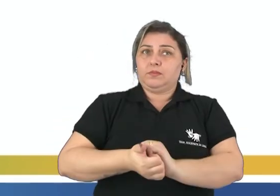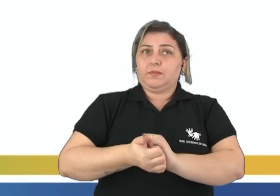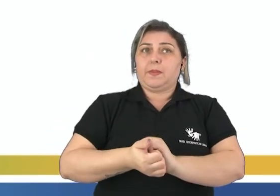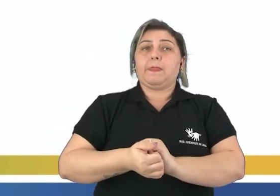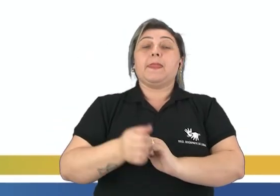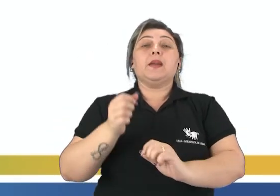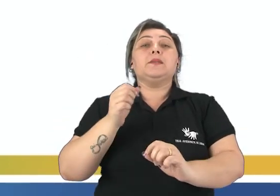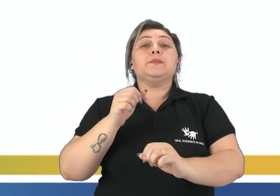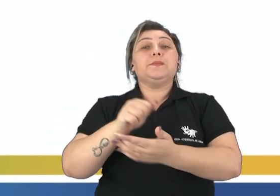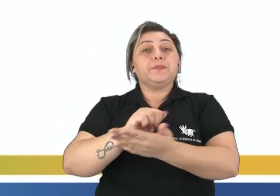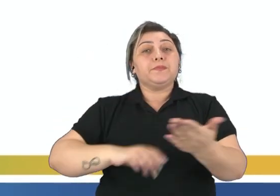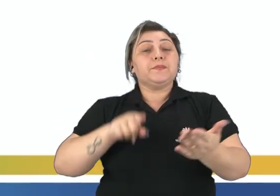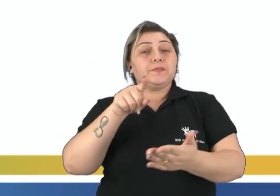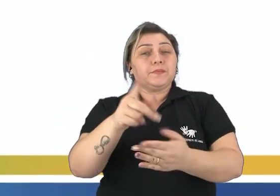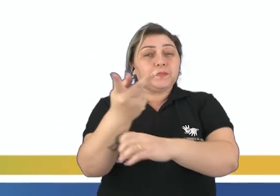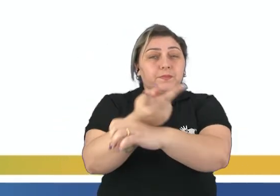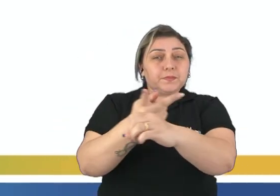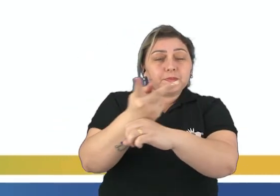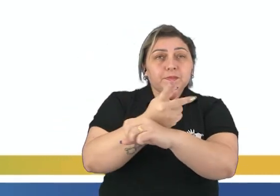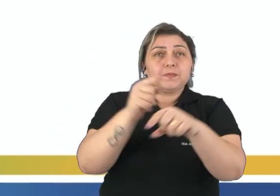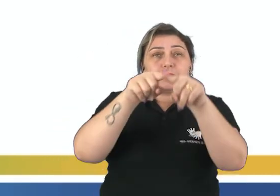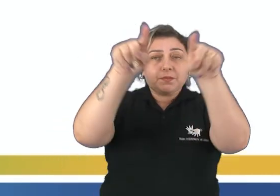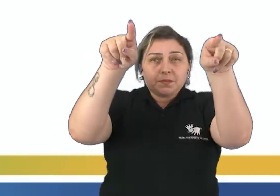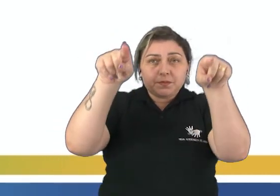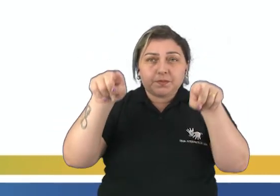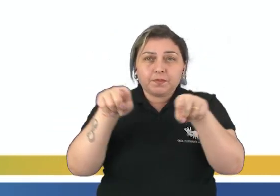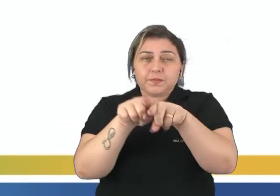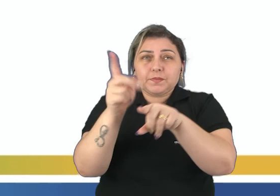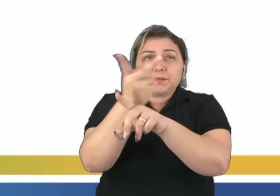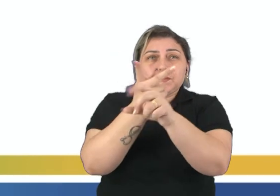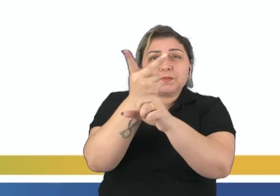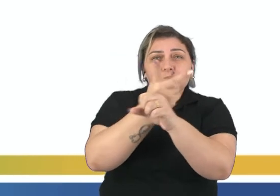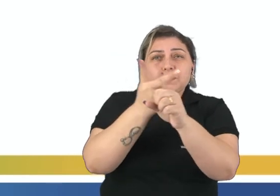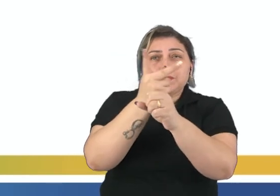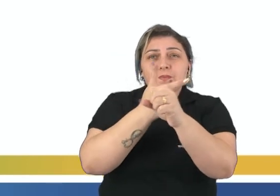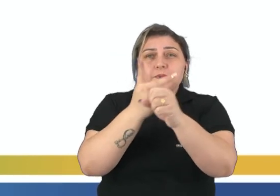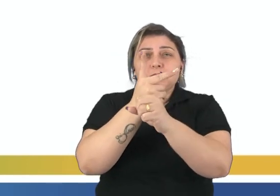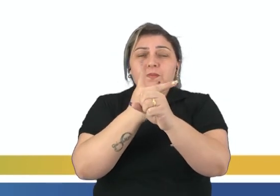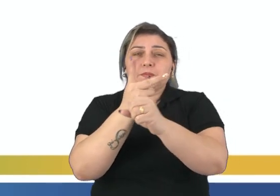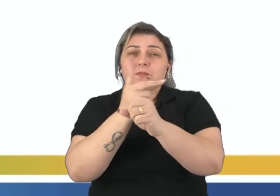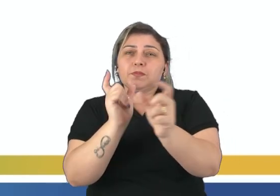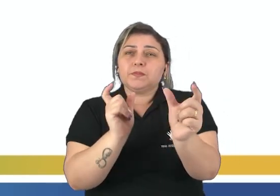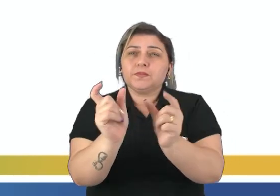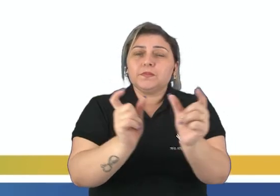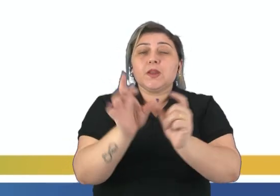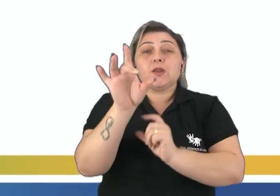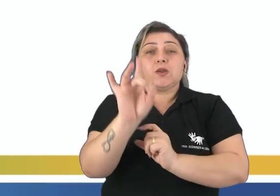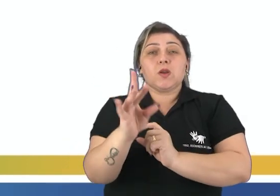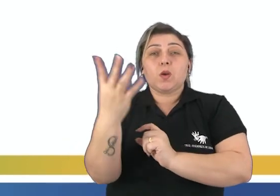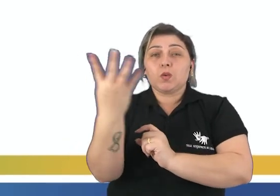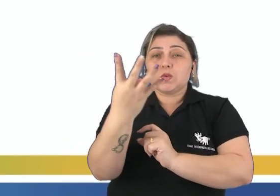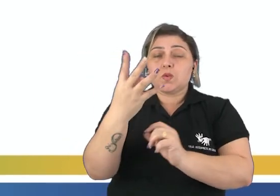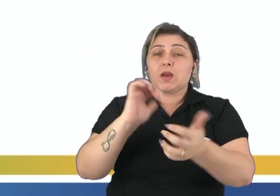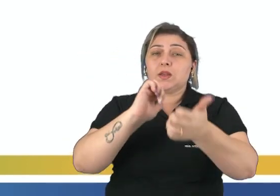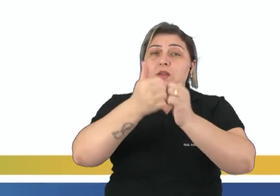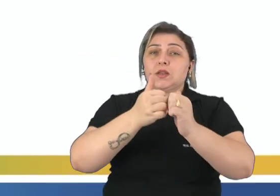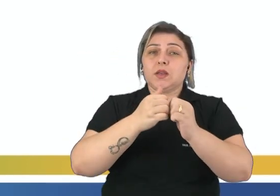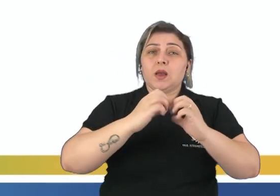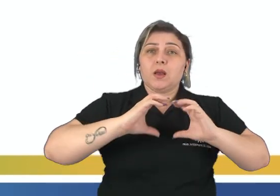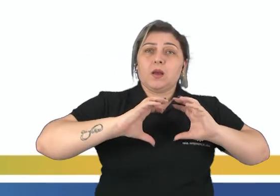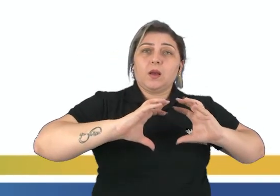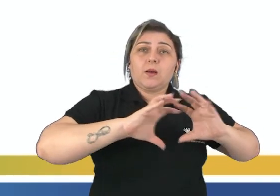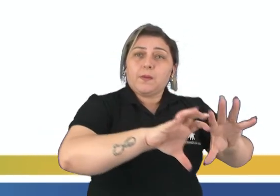essa atividade vocês vão procurar dentro desse caça-palavras somente os esportes de